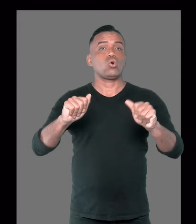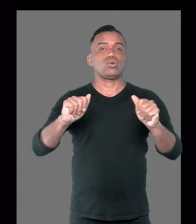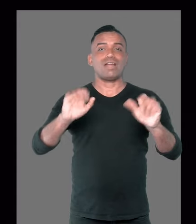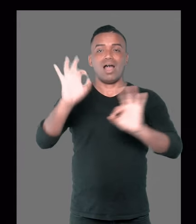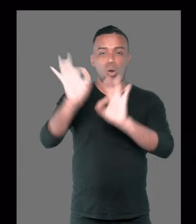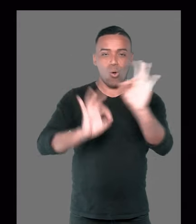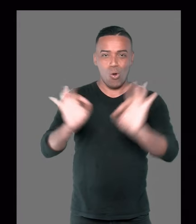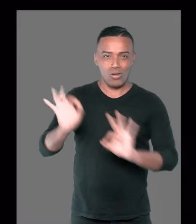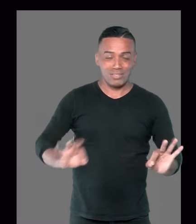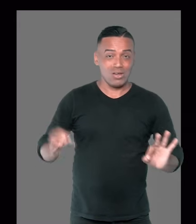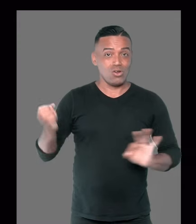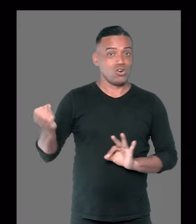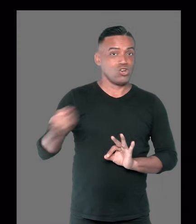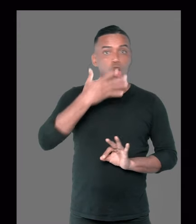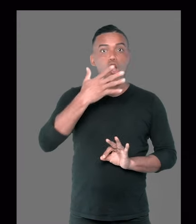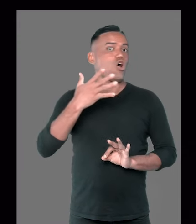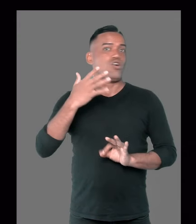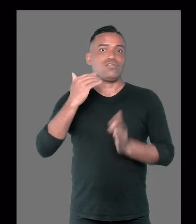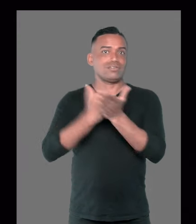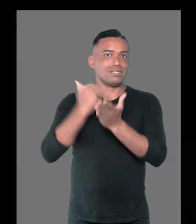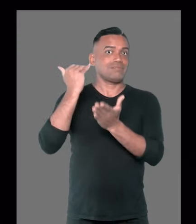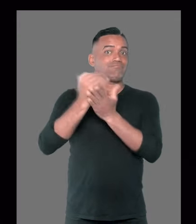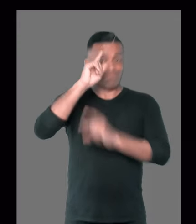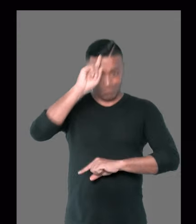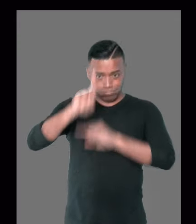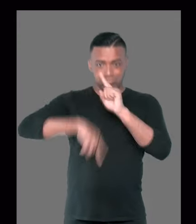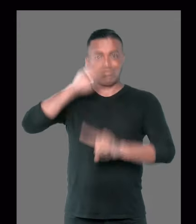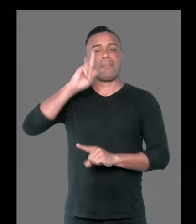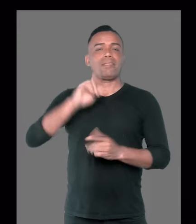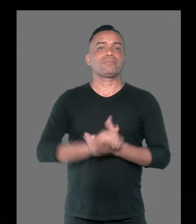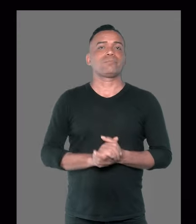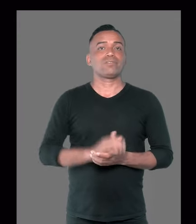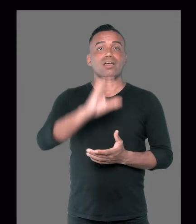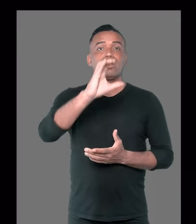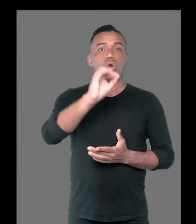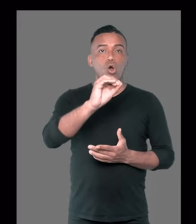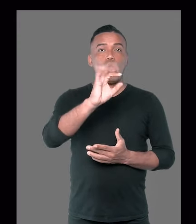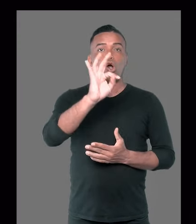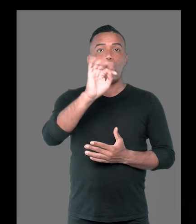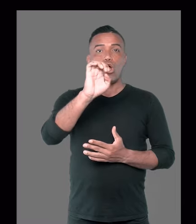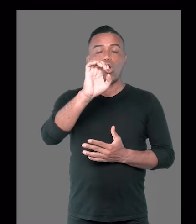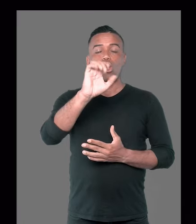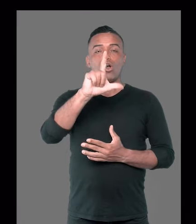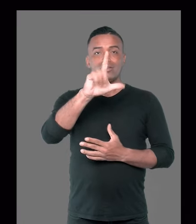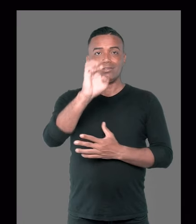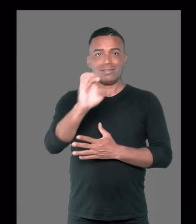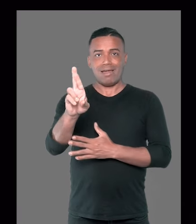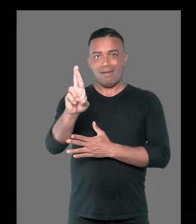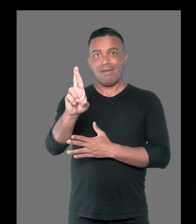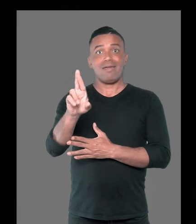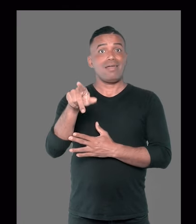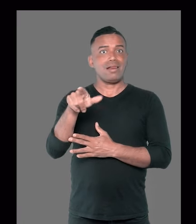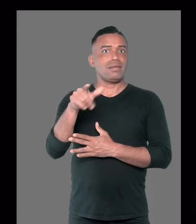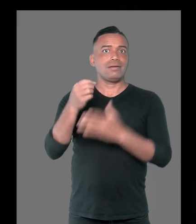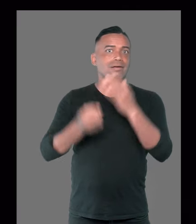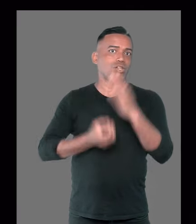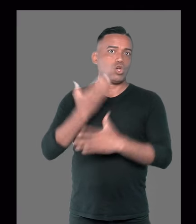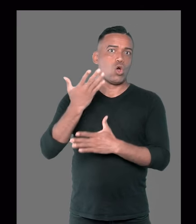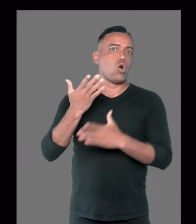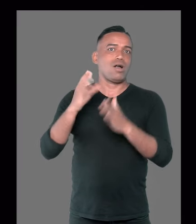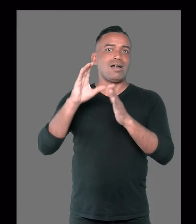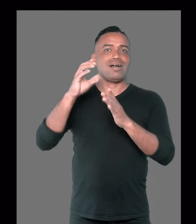isso pode levar a novos níveis de performance né Eh cotler é claramente o pai do marketing como ele existe hoje e a gente ter um